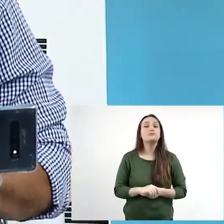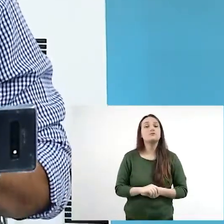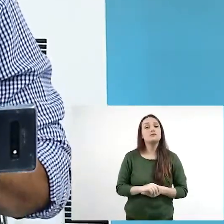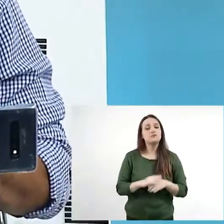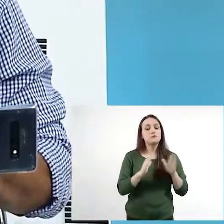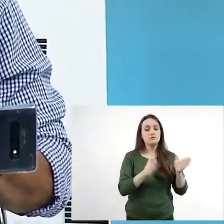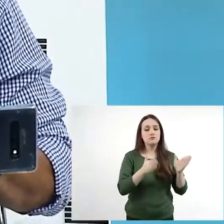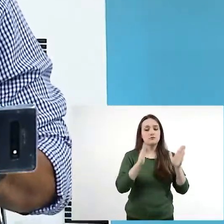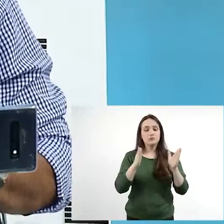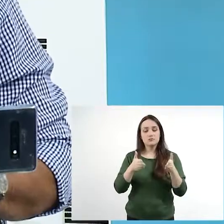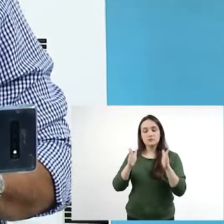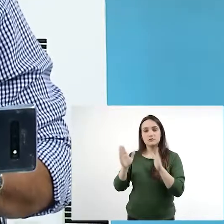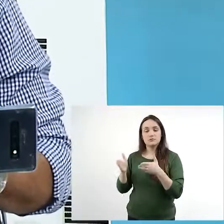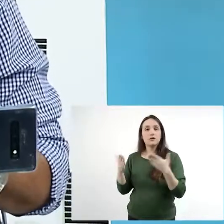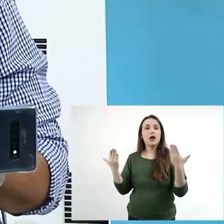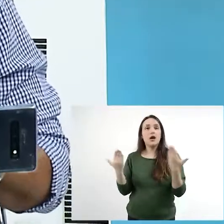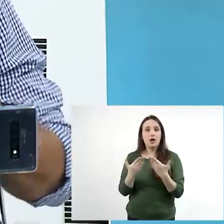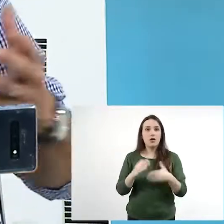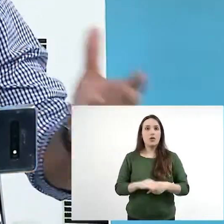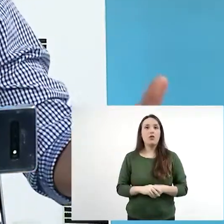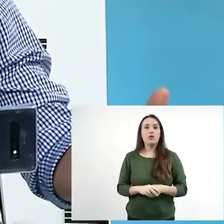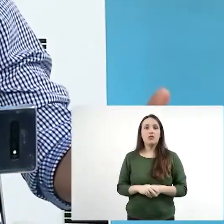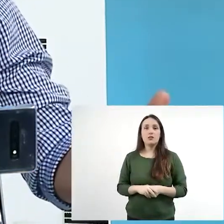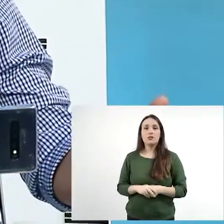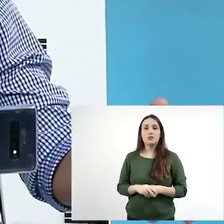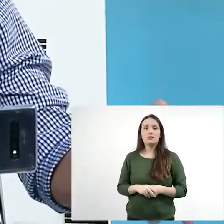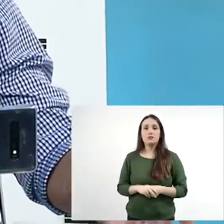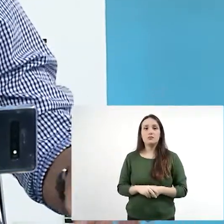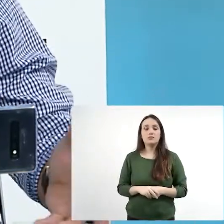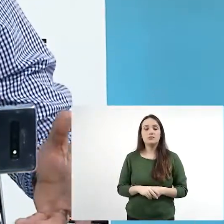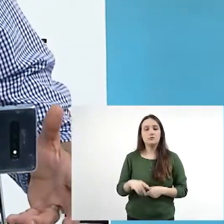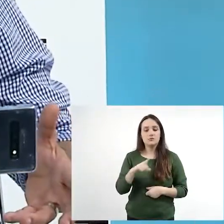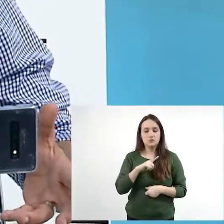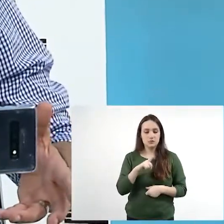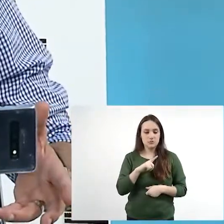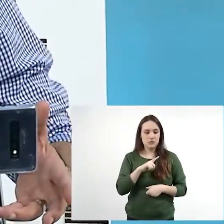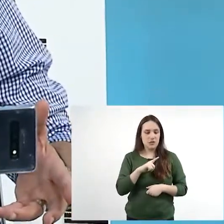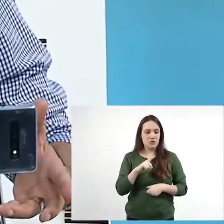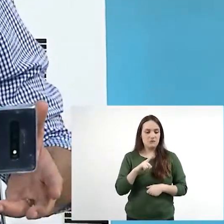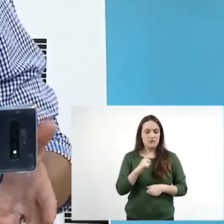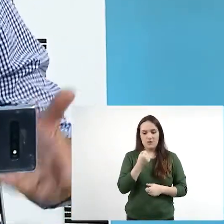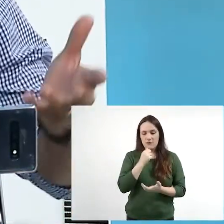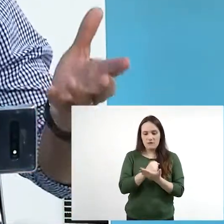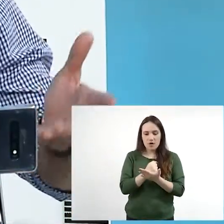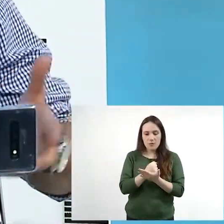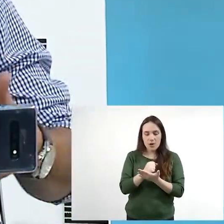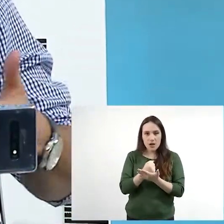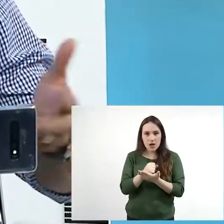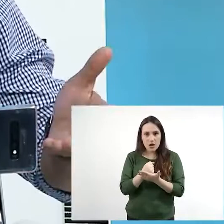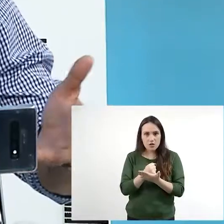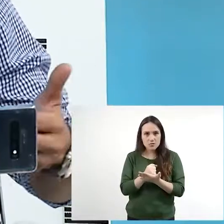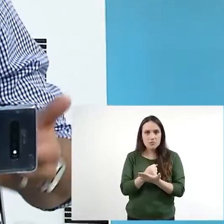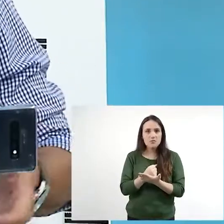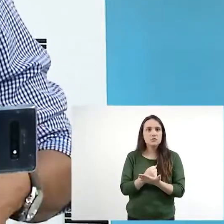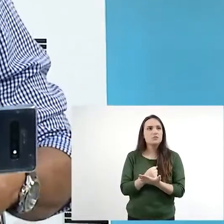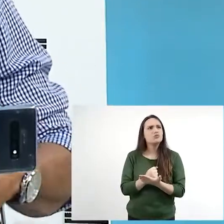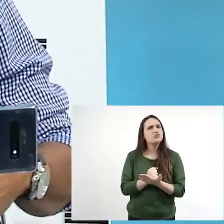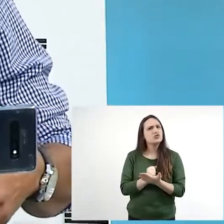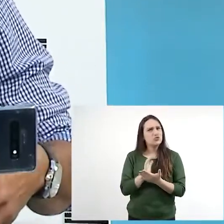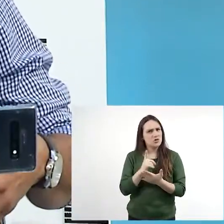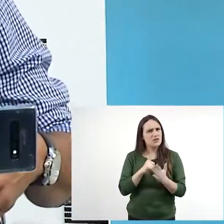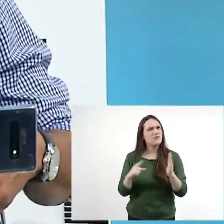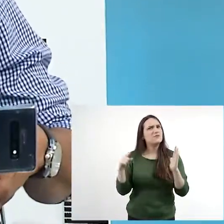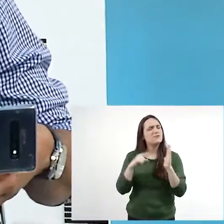E esses preços, que pegamos departamentos pequenos, principalmente farmácias de manipulação, que conseguimos chegar a denúncias aí